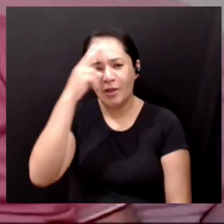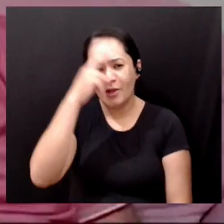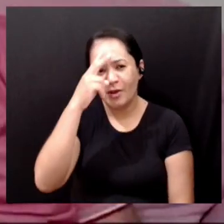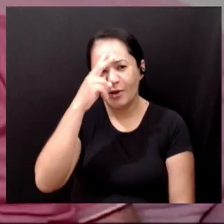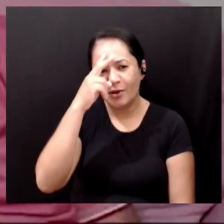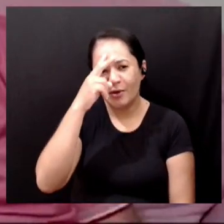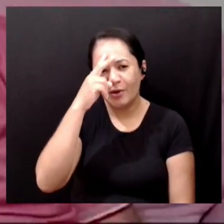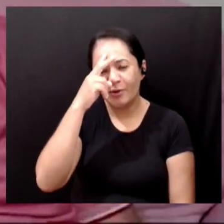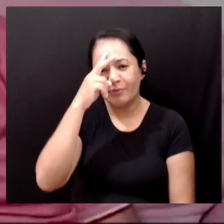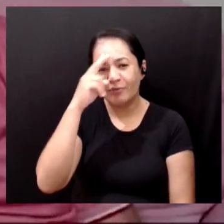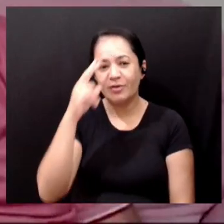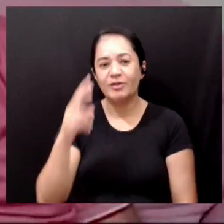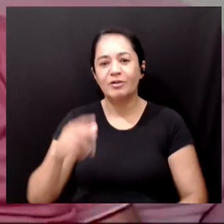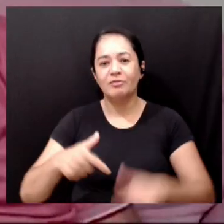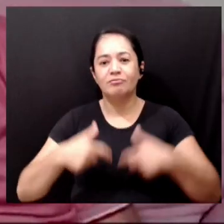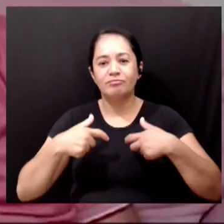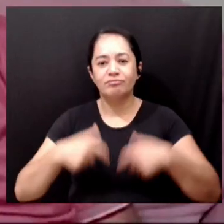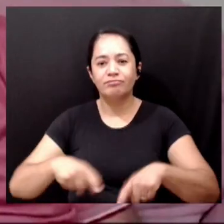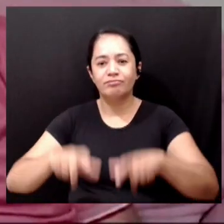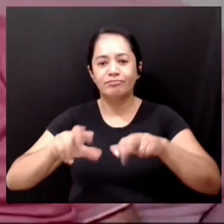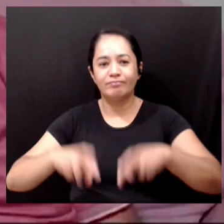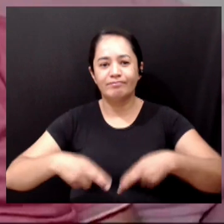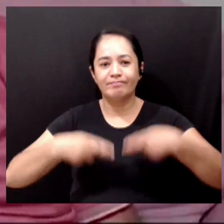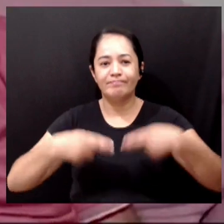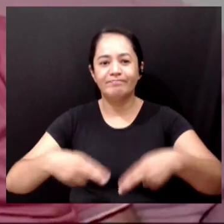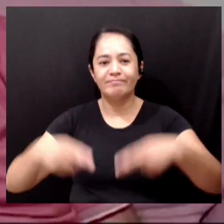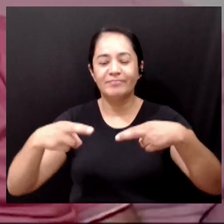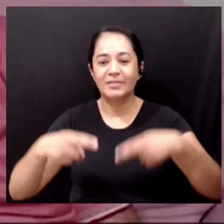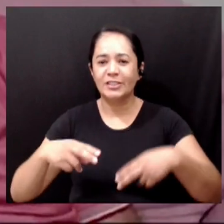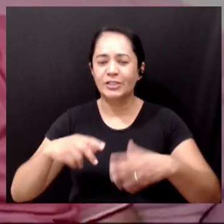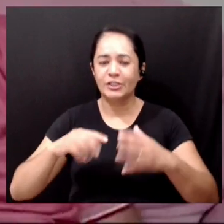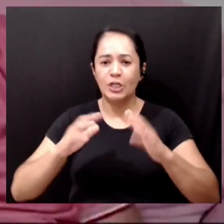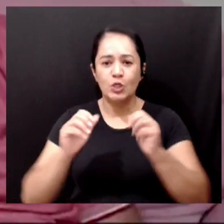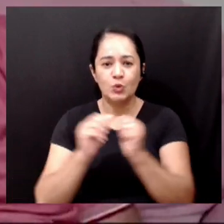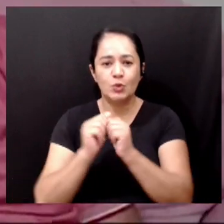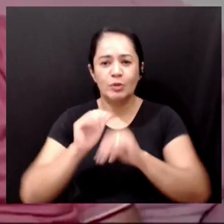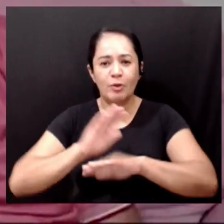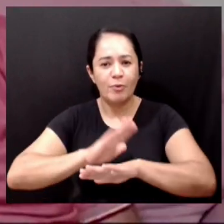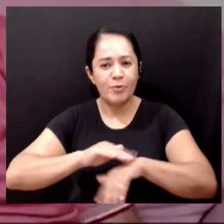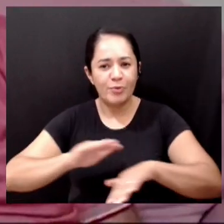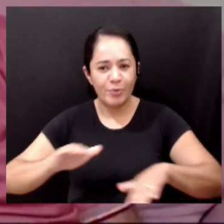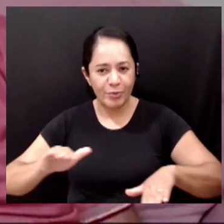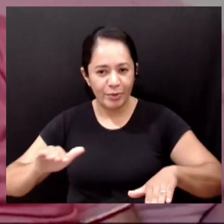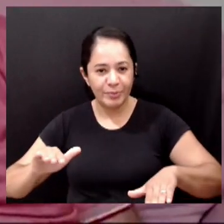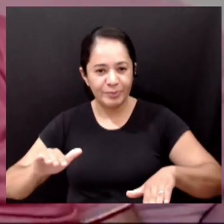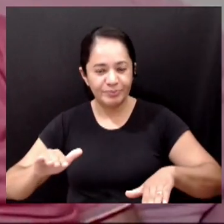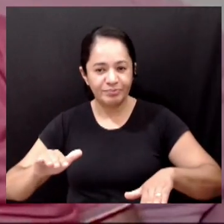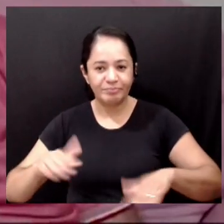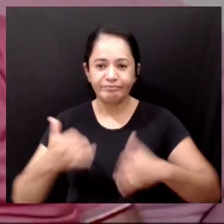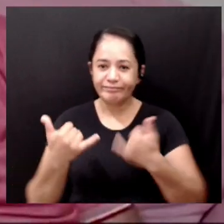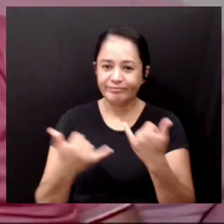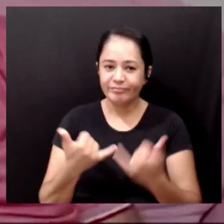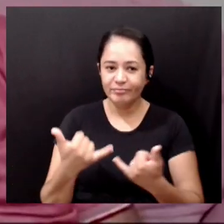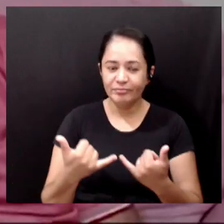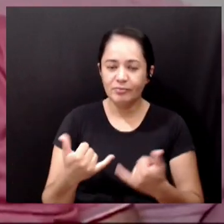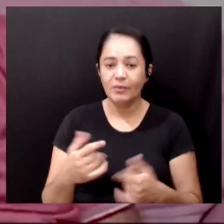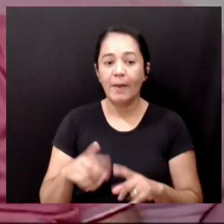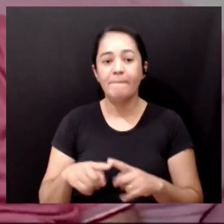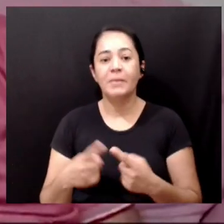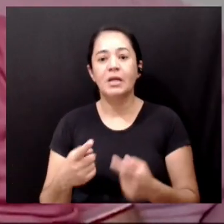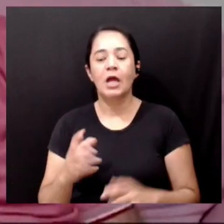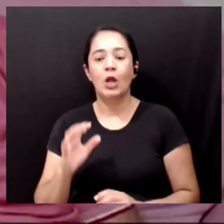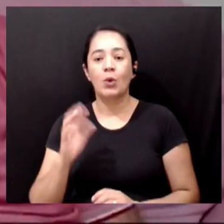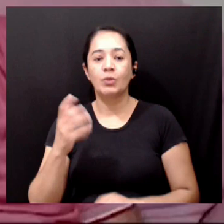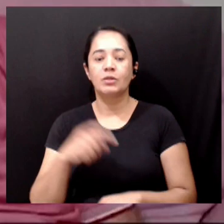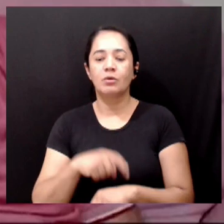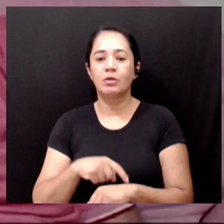parquinho. Junto com ele tinha mais criança do mesmo prédio. E chegou um horário, nós subimos,